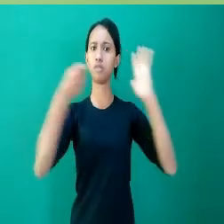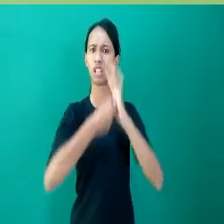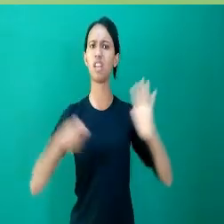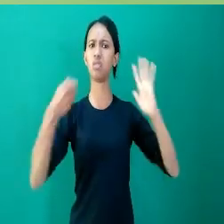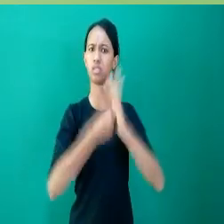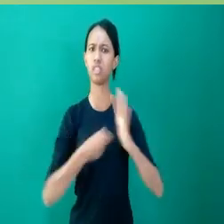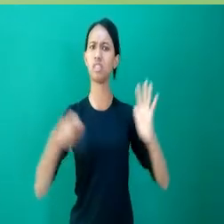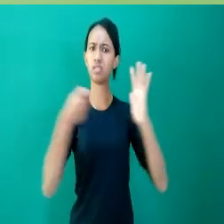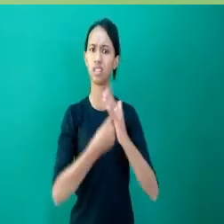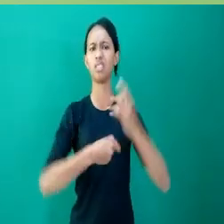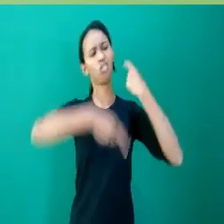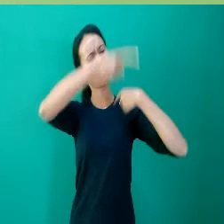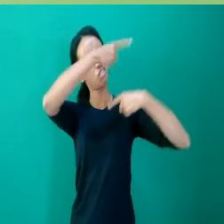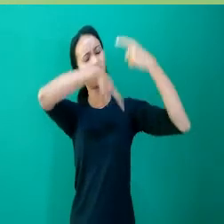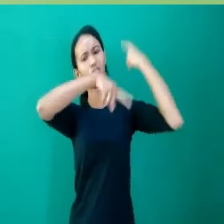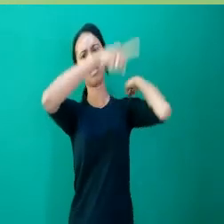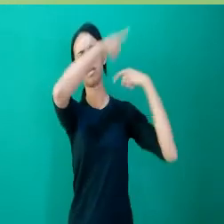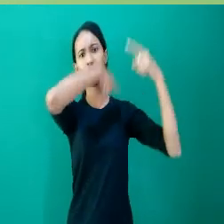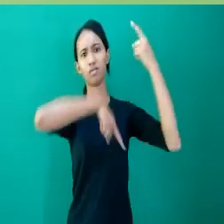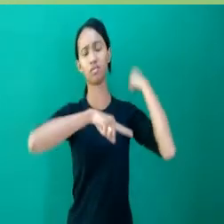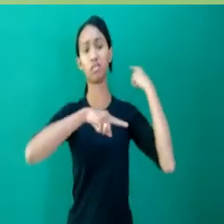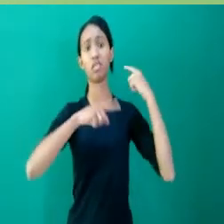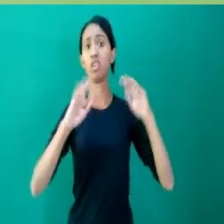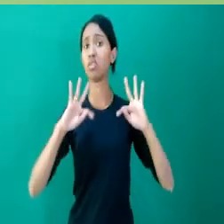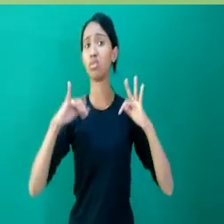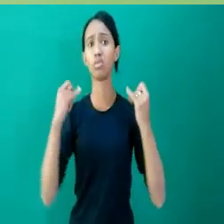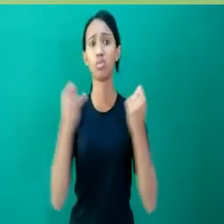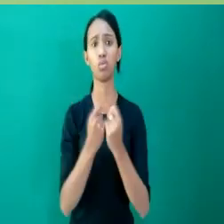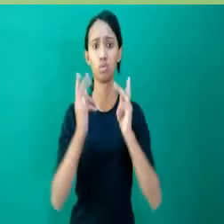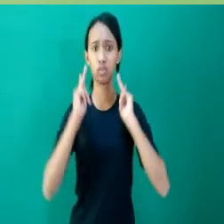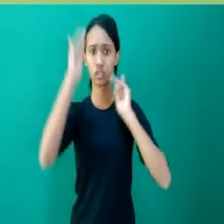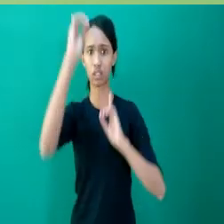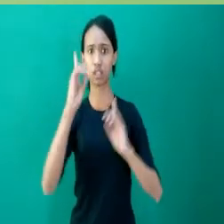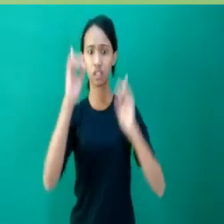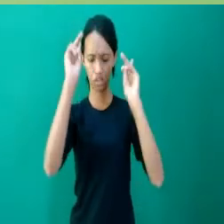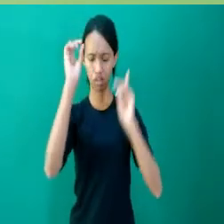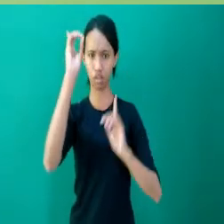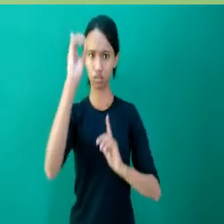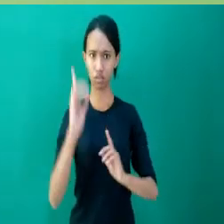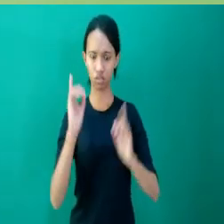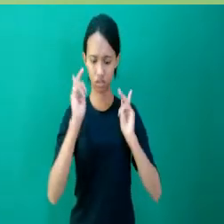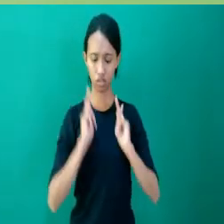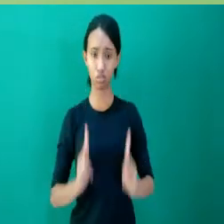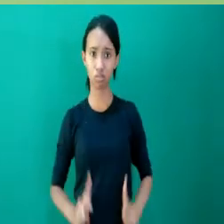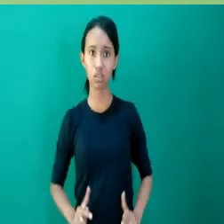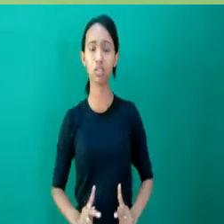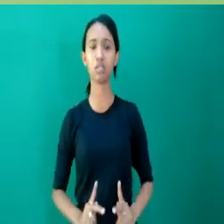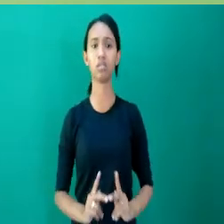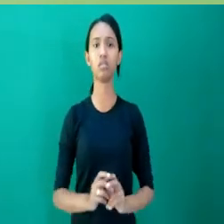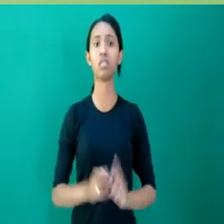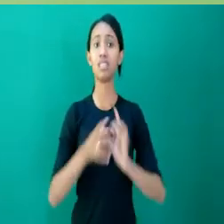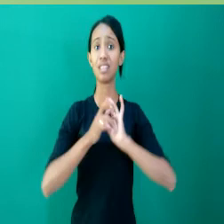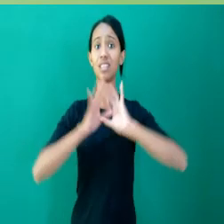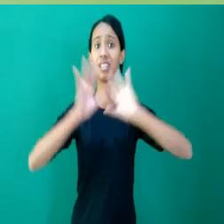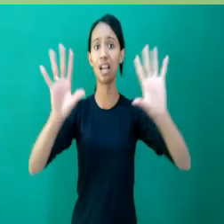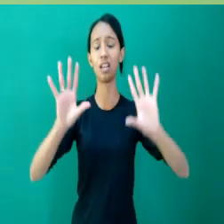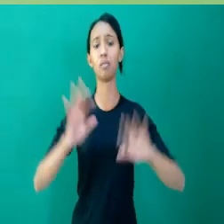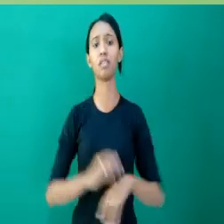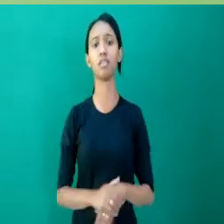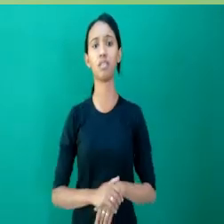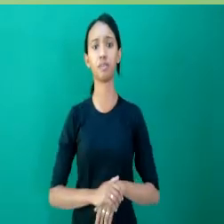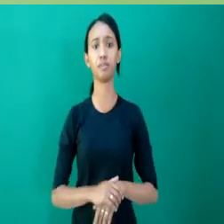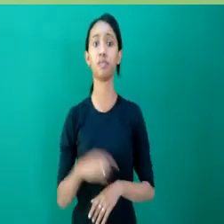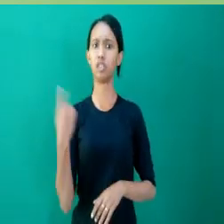todo esse retrocesso, todo esse ataque aos direitos humanos, todos esses ataques à democracia. E